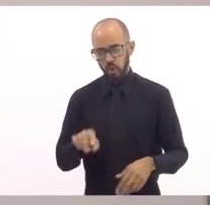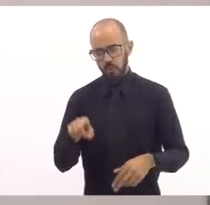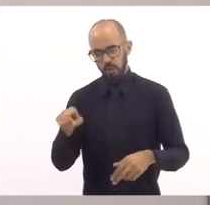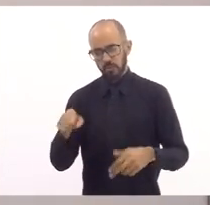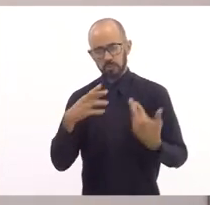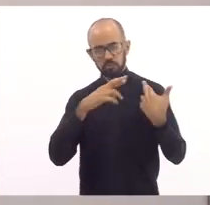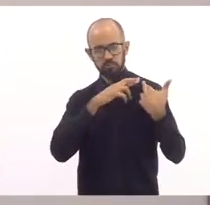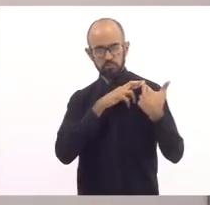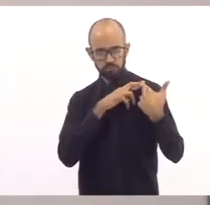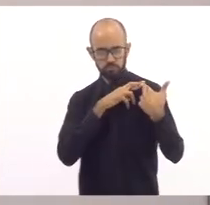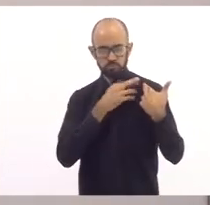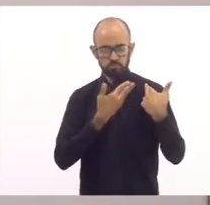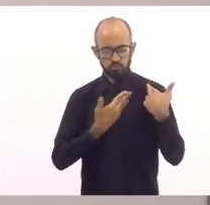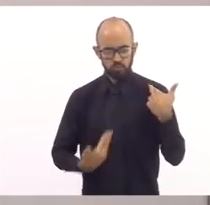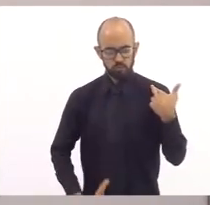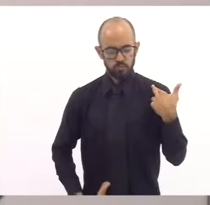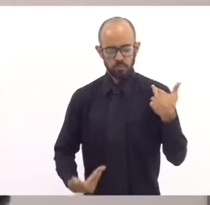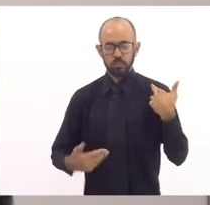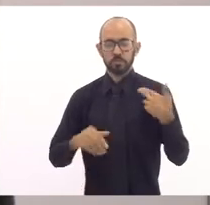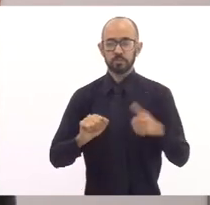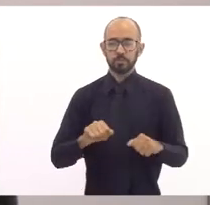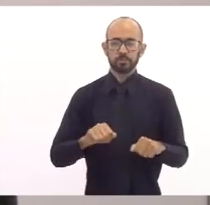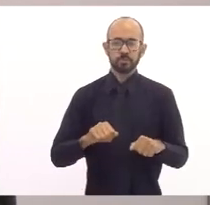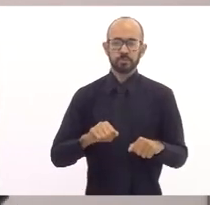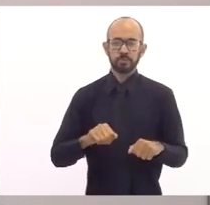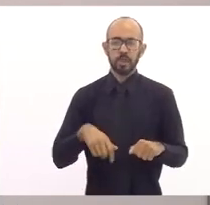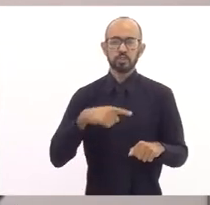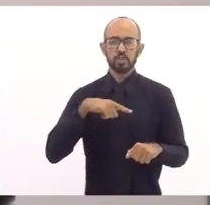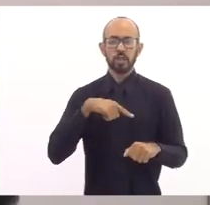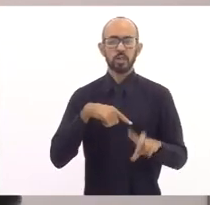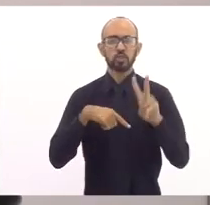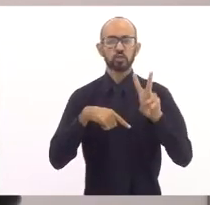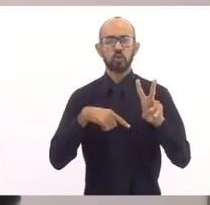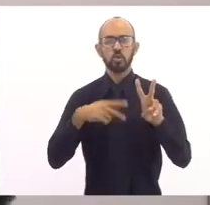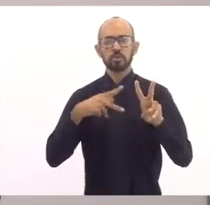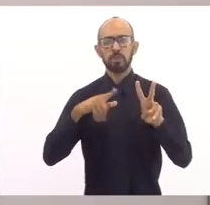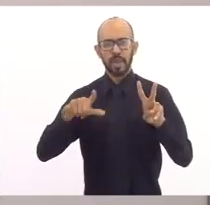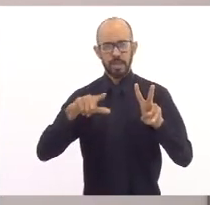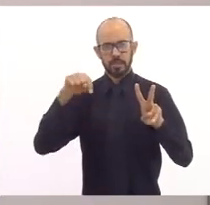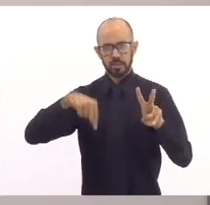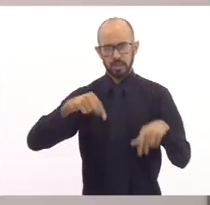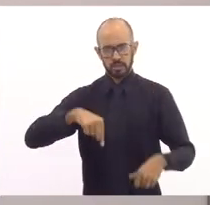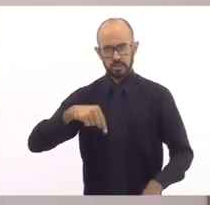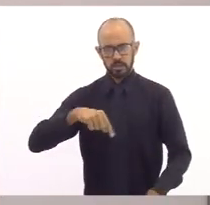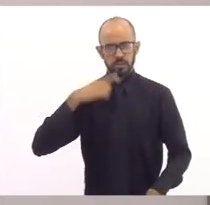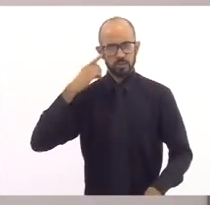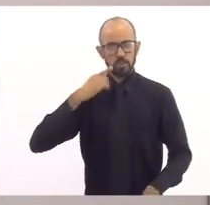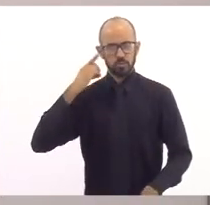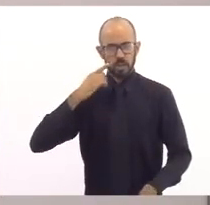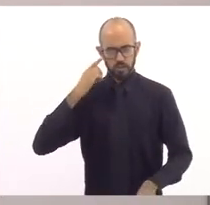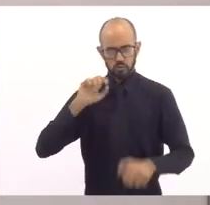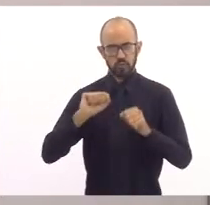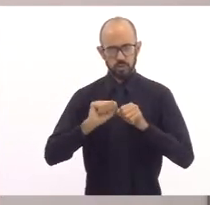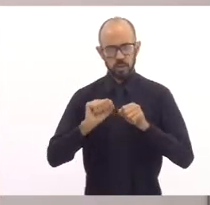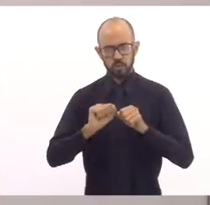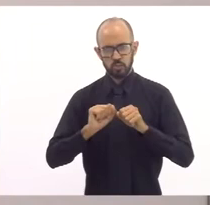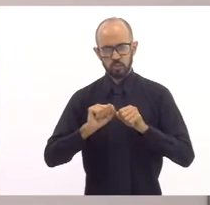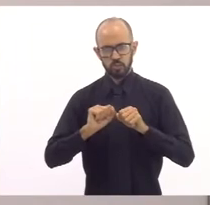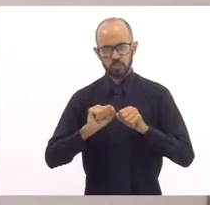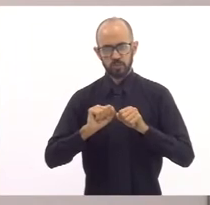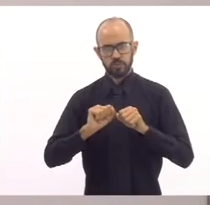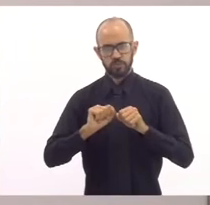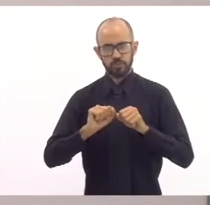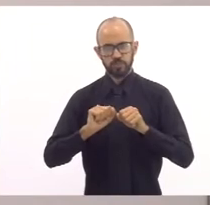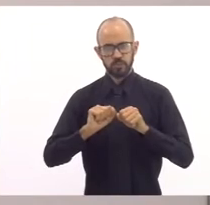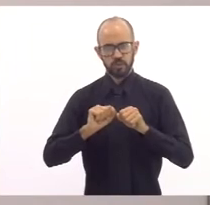no governo disso. A gente tem dois projetos na casa, de autoria de deputados, né, presidente, mas que, no nosso